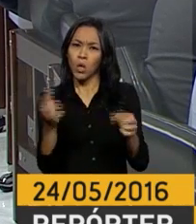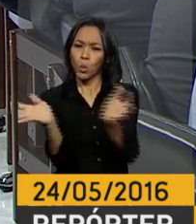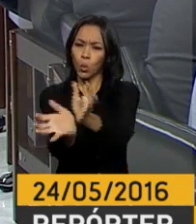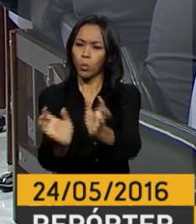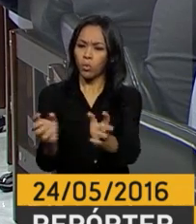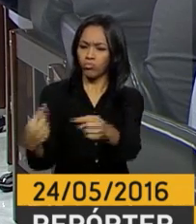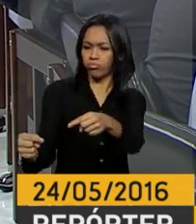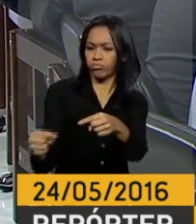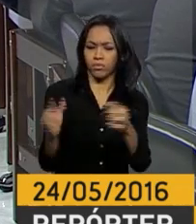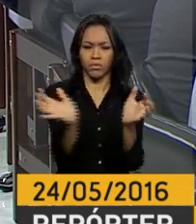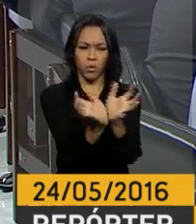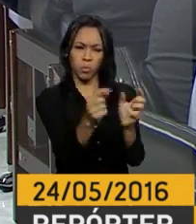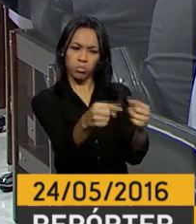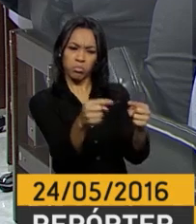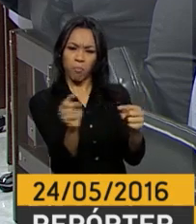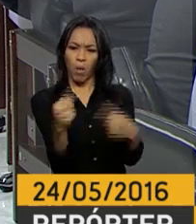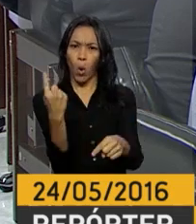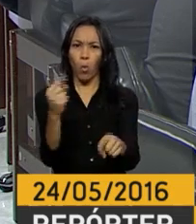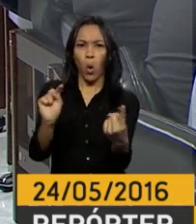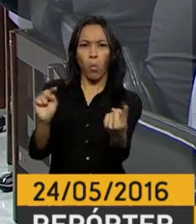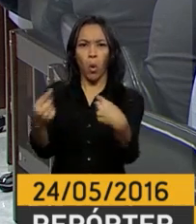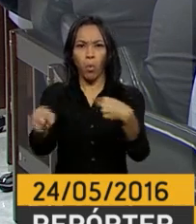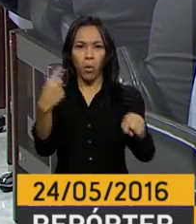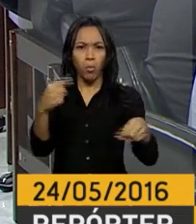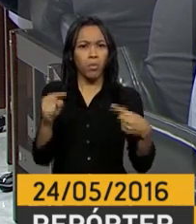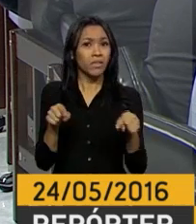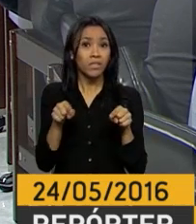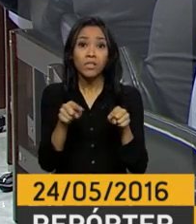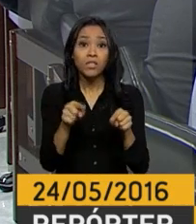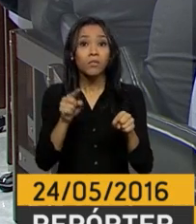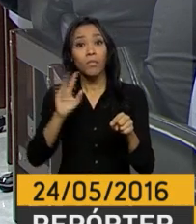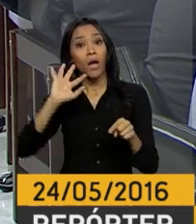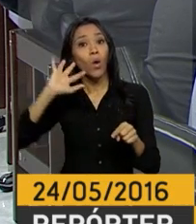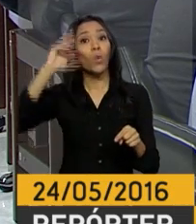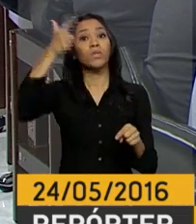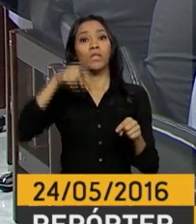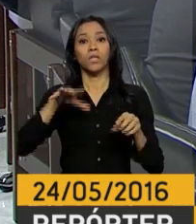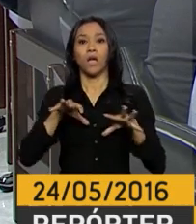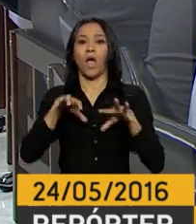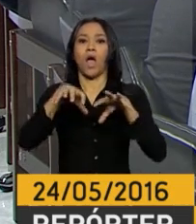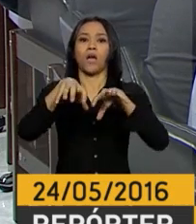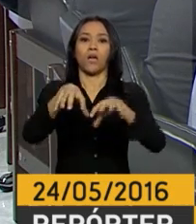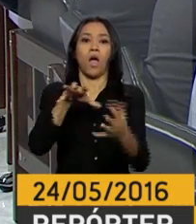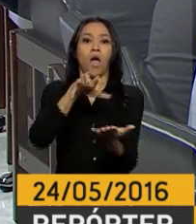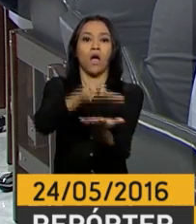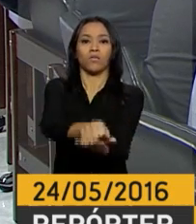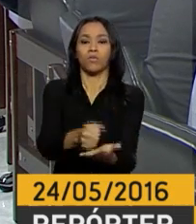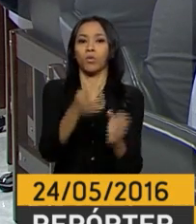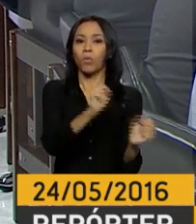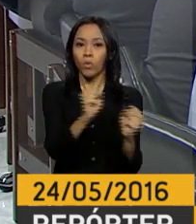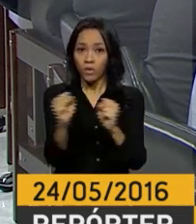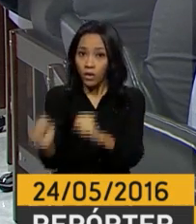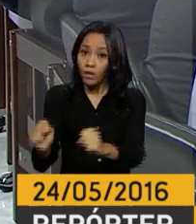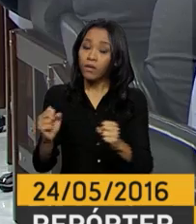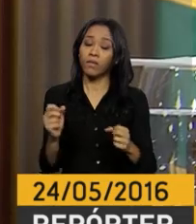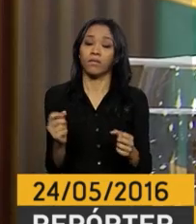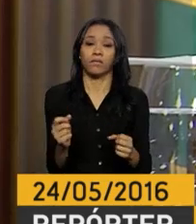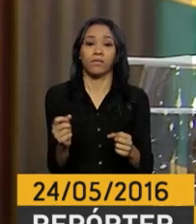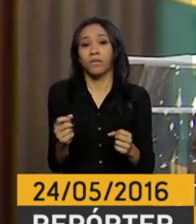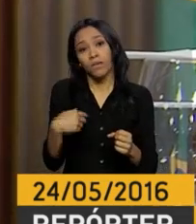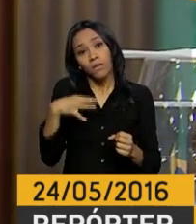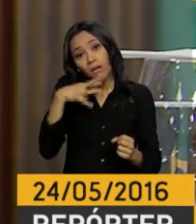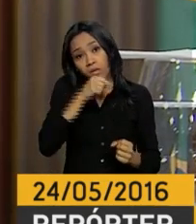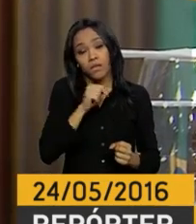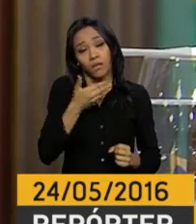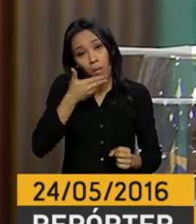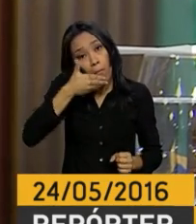discutem, controvertem, se contrariam, para chegar ao poder e exercitar aquilo que acham melhor